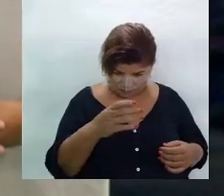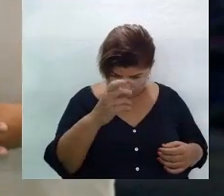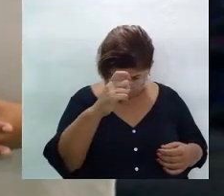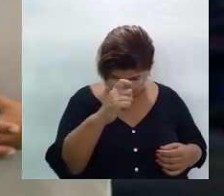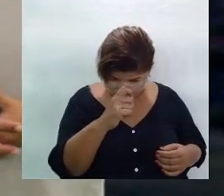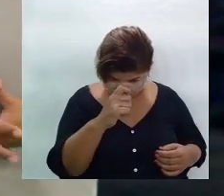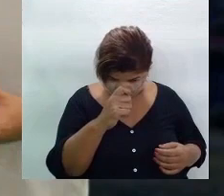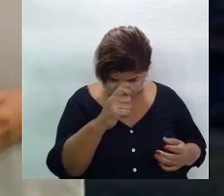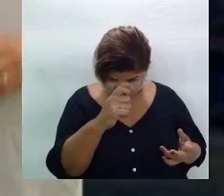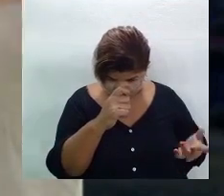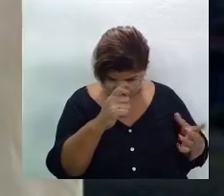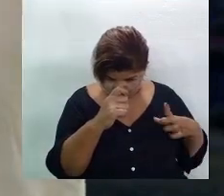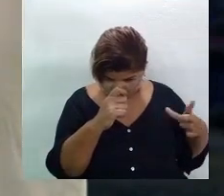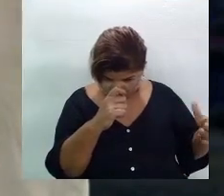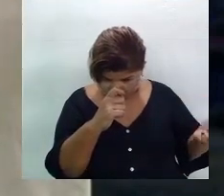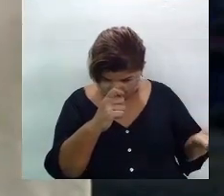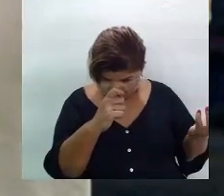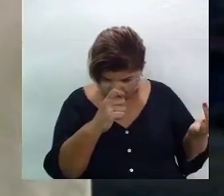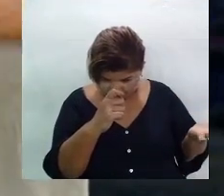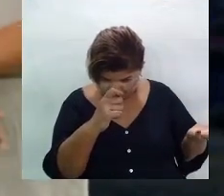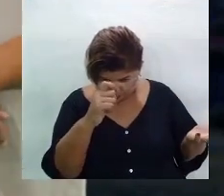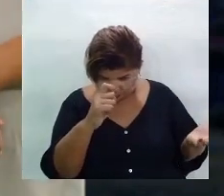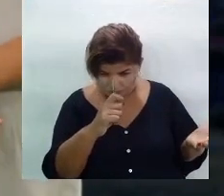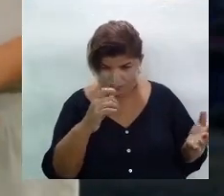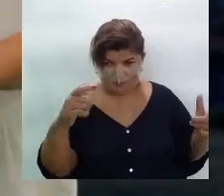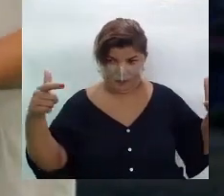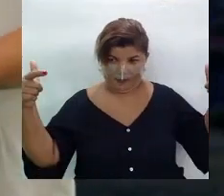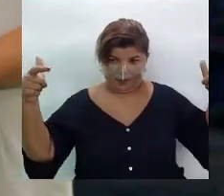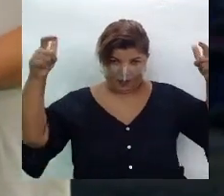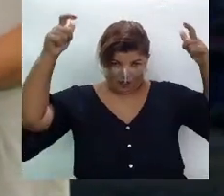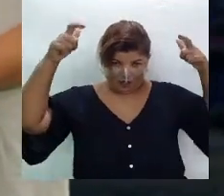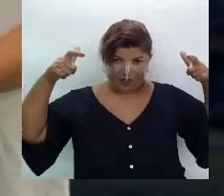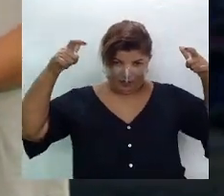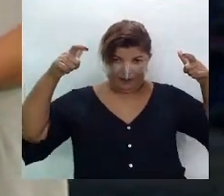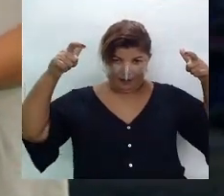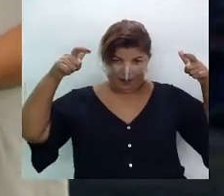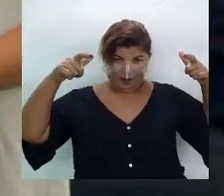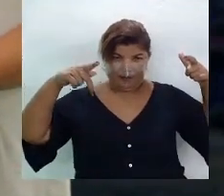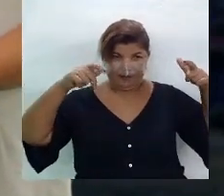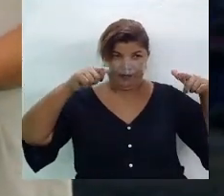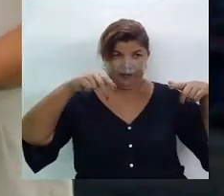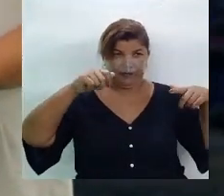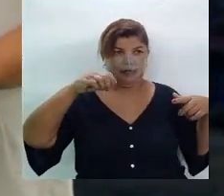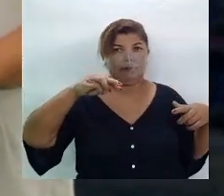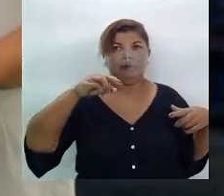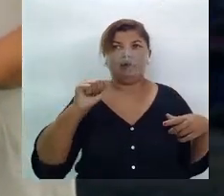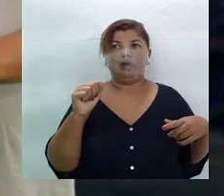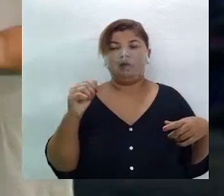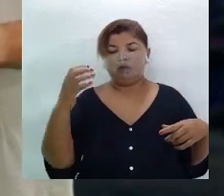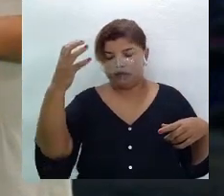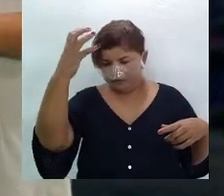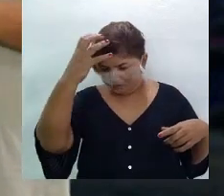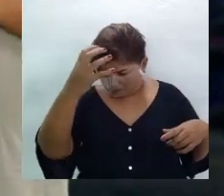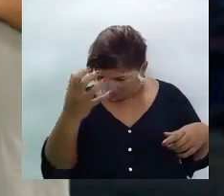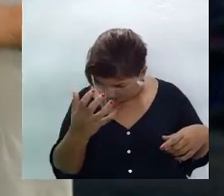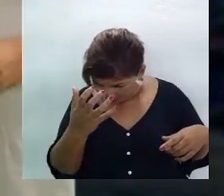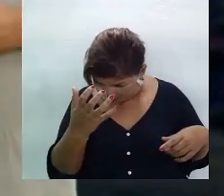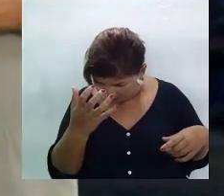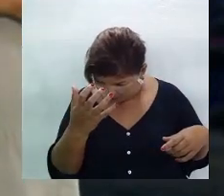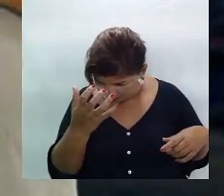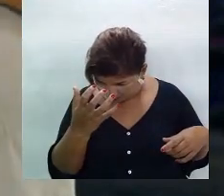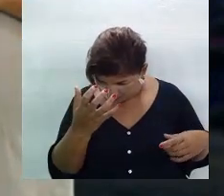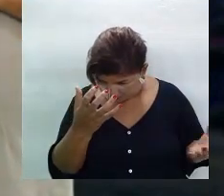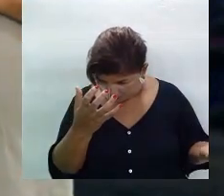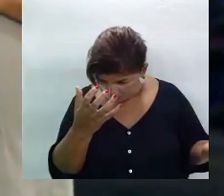esconde o rosto. Um chapéu Panamá, né? Aquele chapéu grande. Exato, chapéu Panamá, grossão, grande. Então ele esconde, ele cabeça baixa, ele